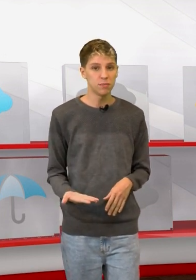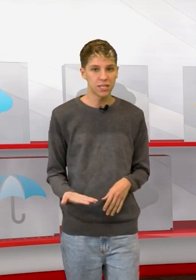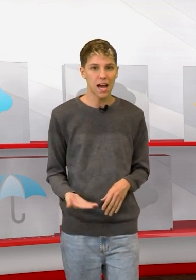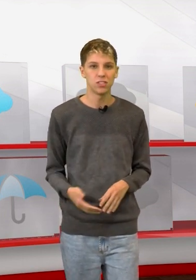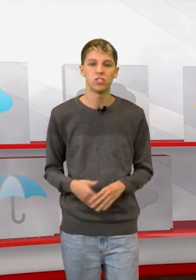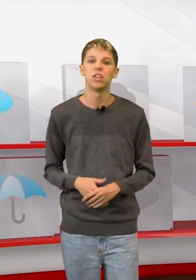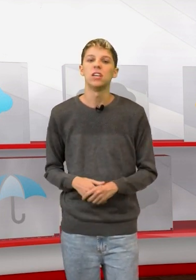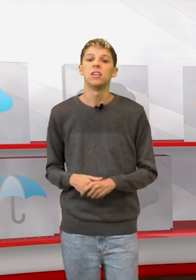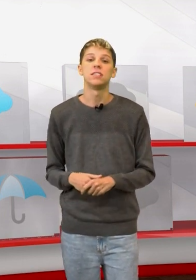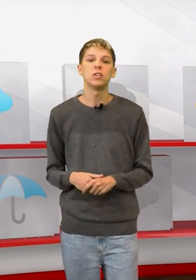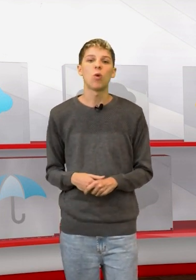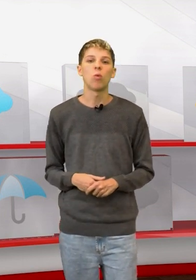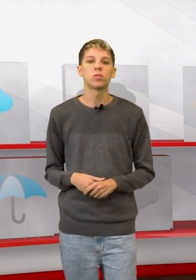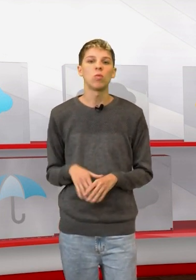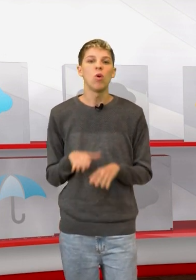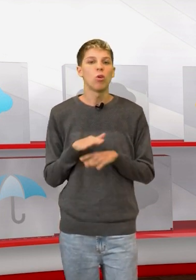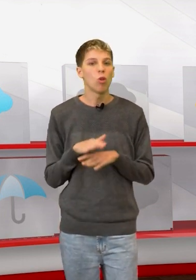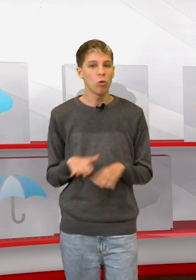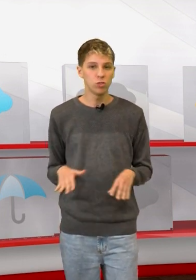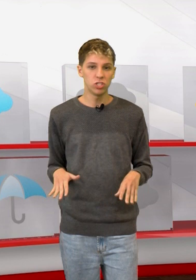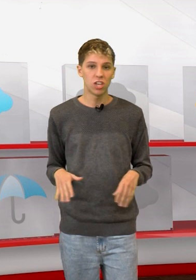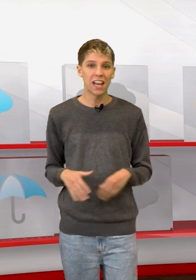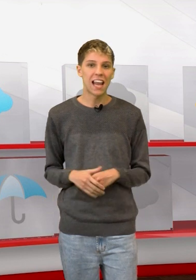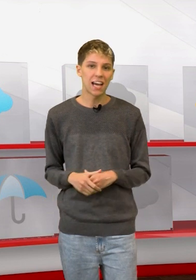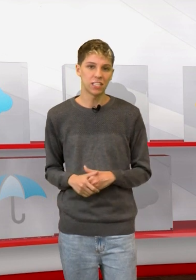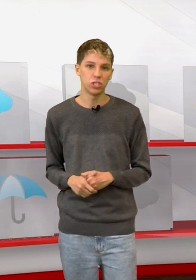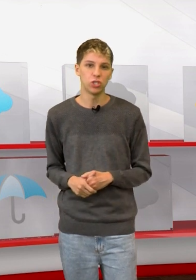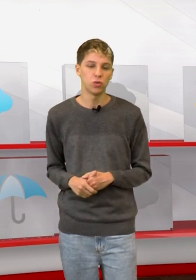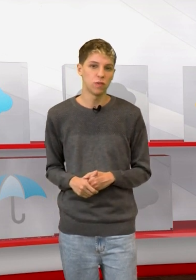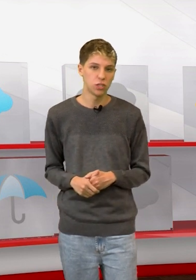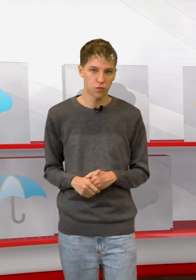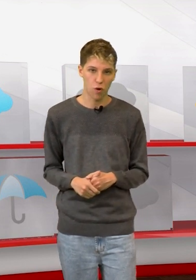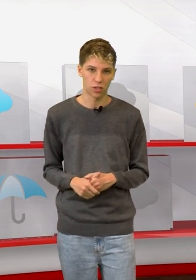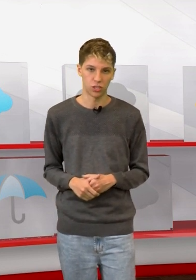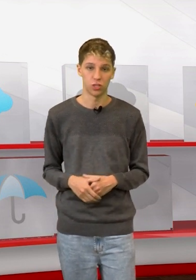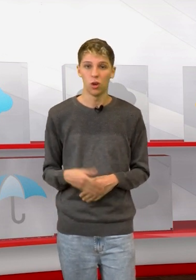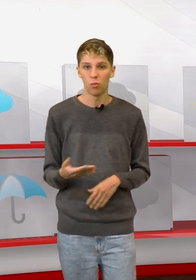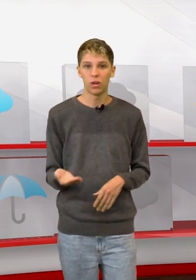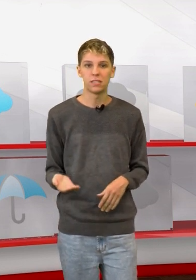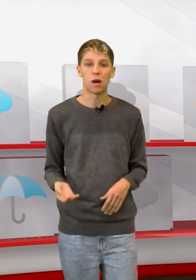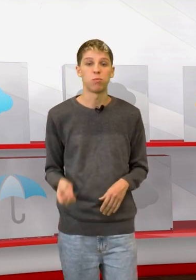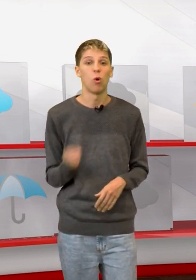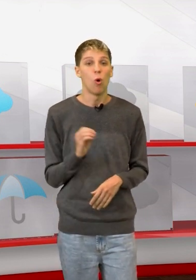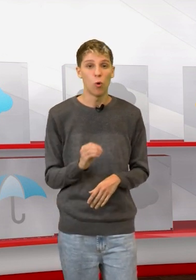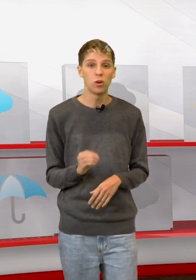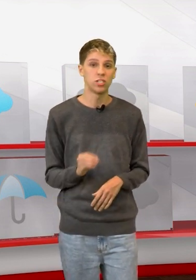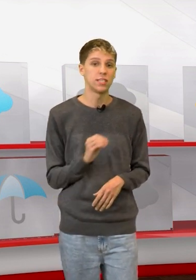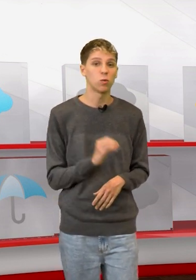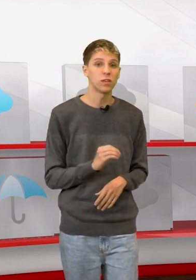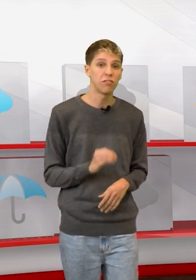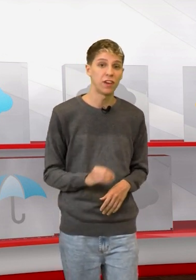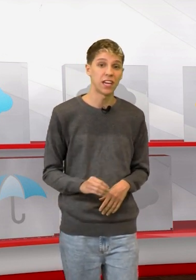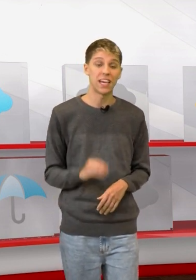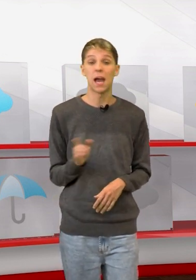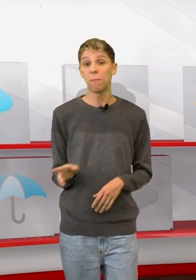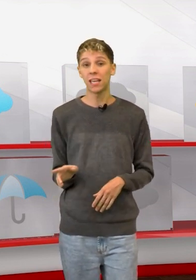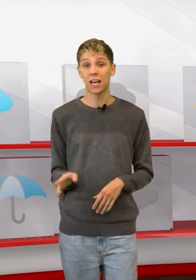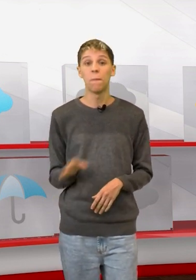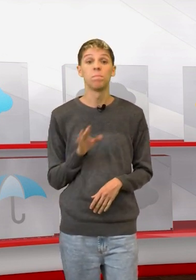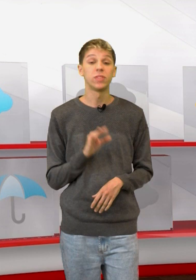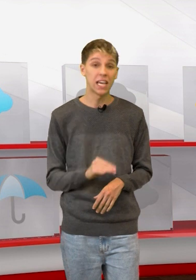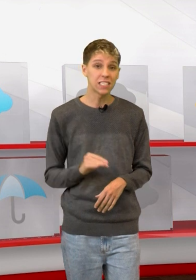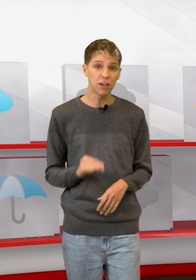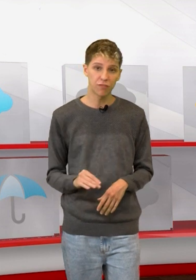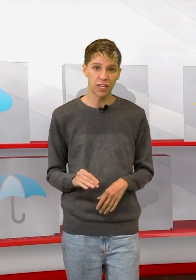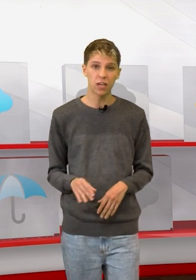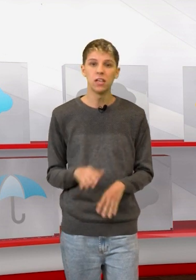suas proximidades se encontram longe de alertas de chuvas fortes. Por exemplo, hoje, segunda-feira, e